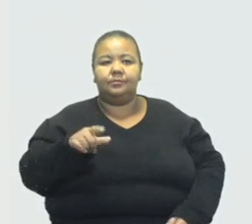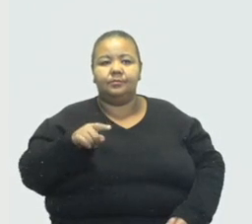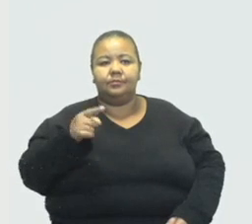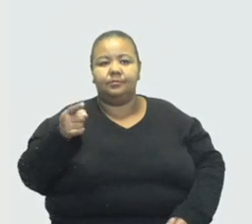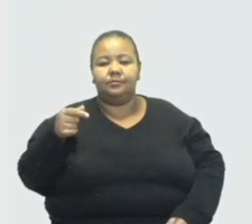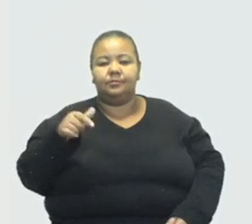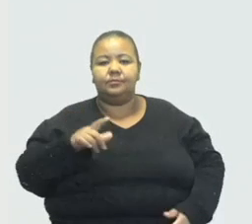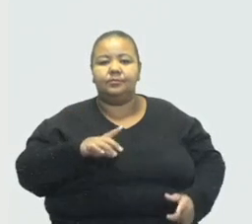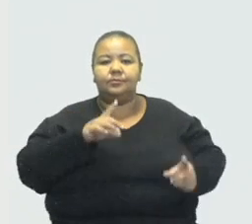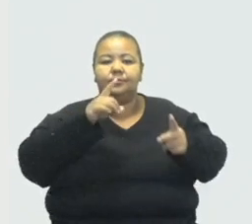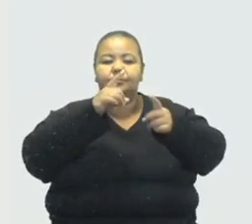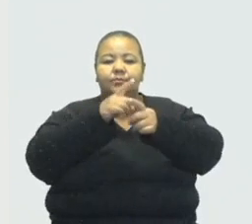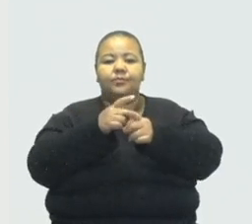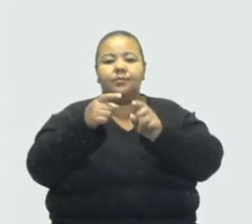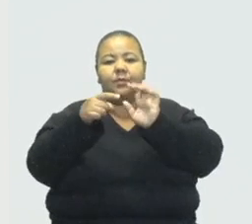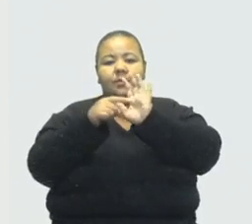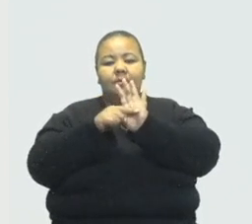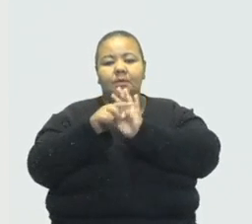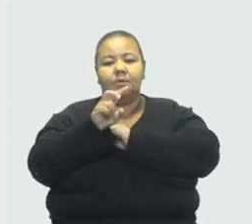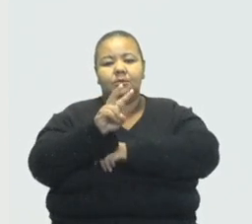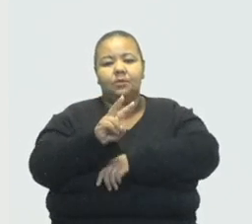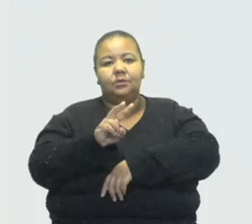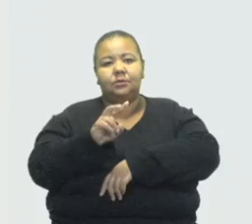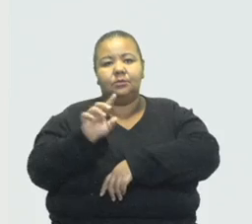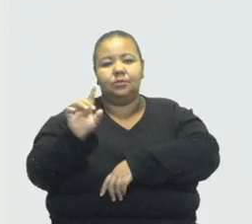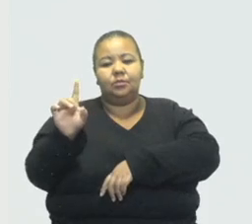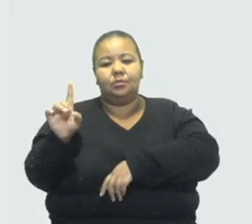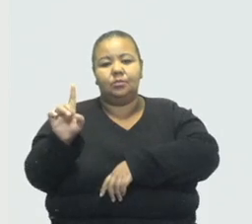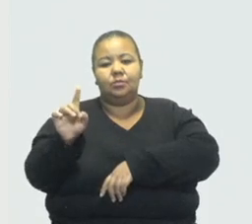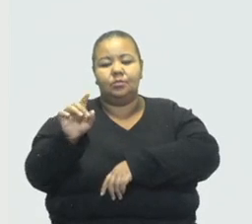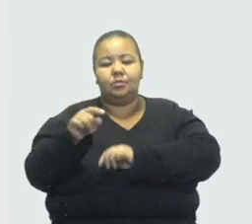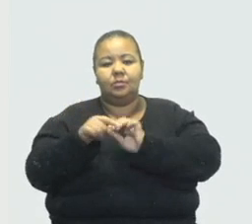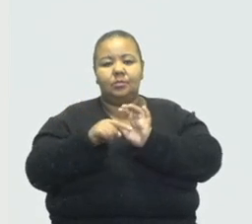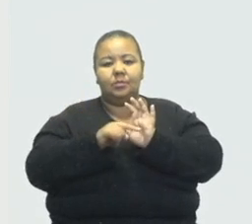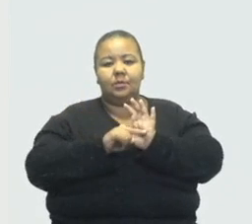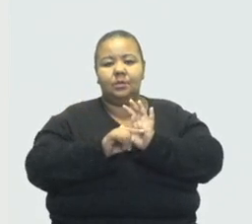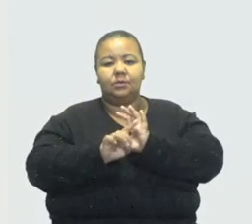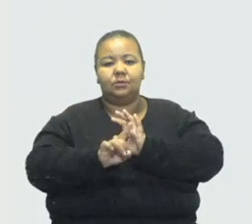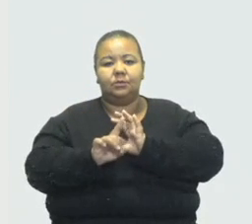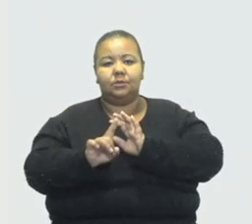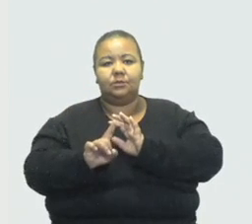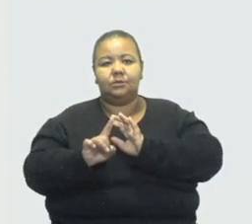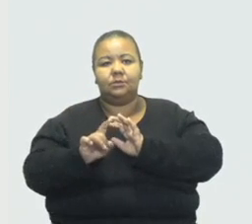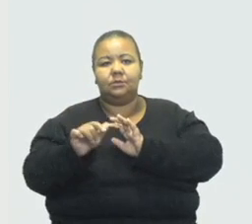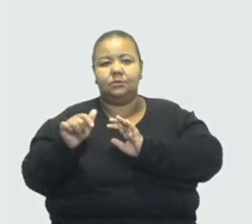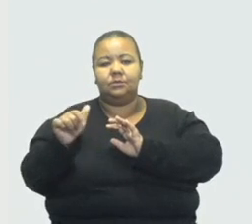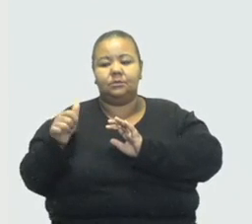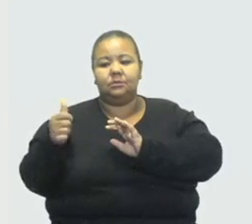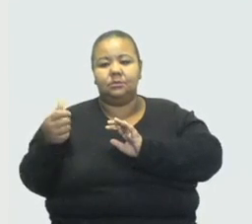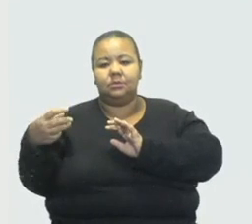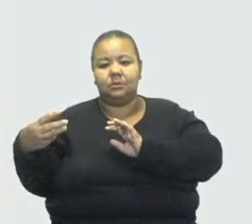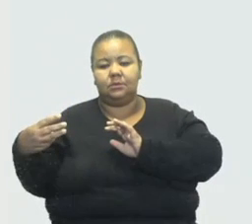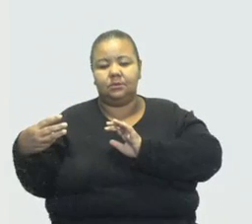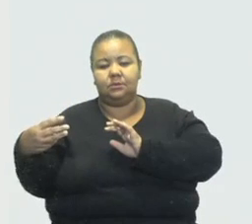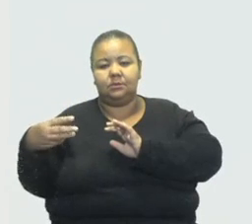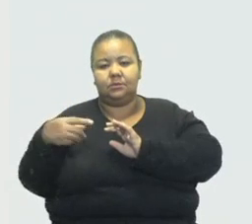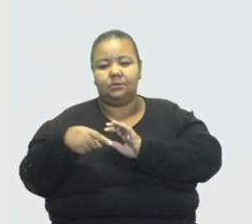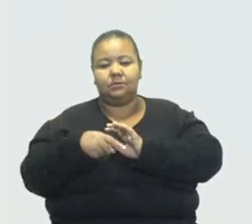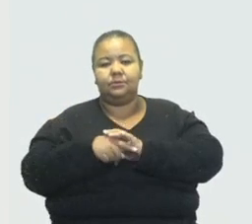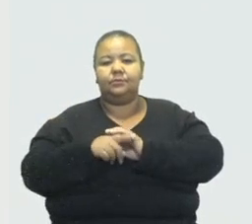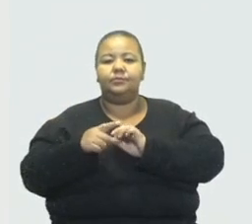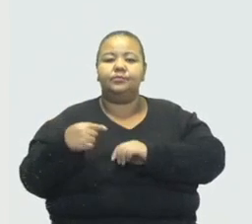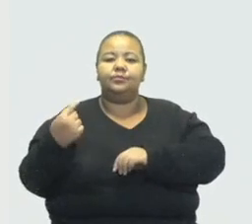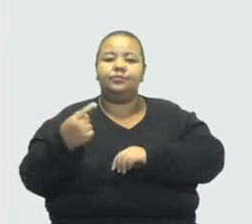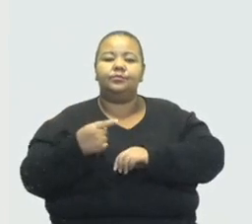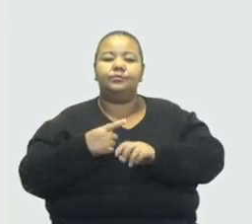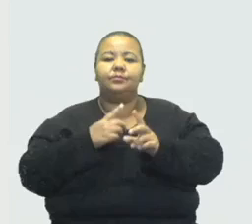que encontramos, menos 2, 1, menos 11 sobre 2 e 3,